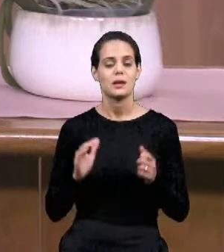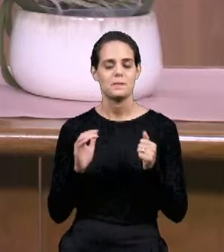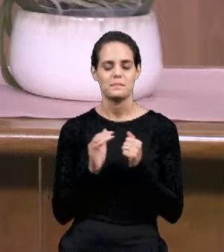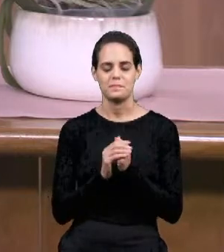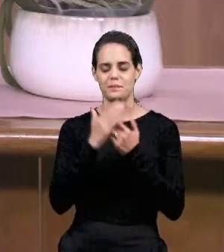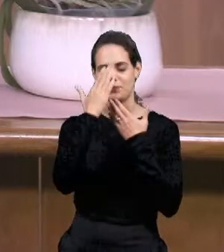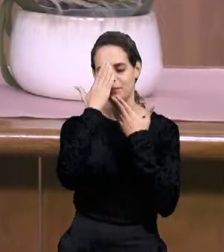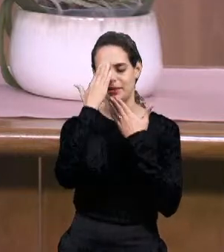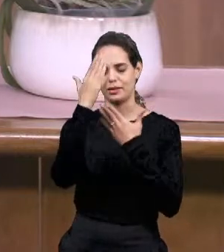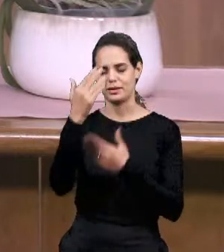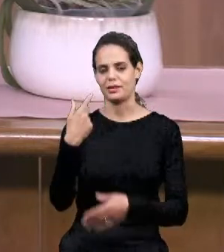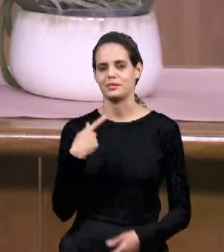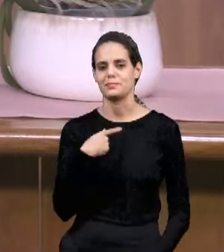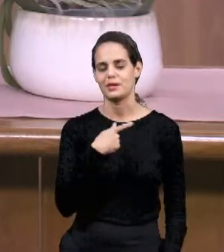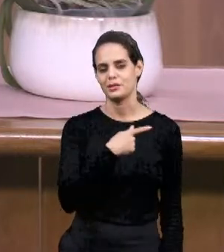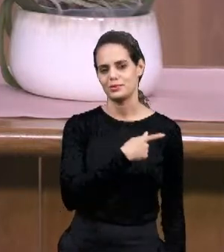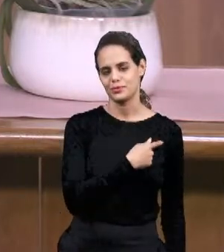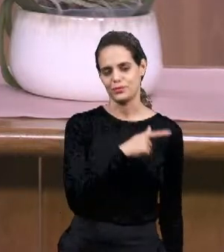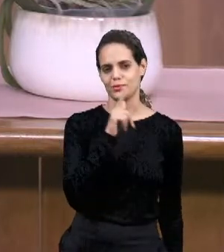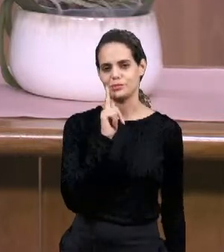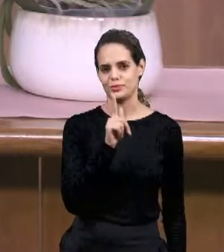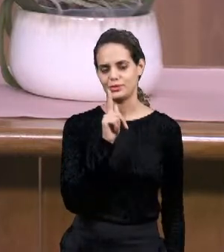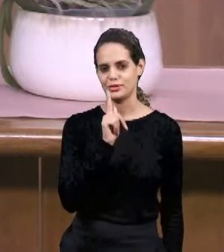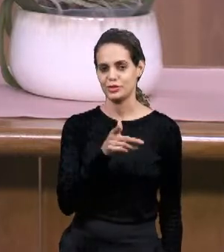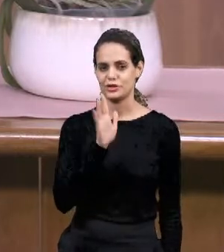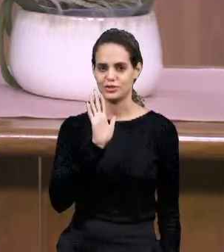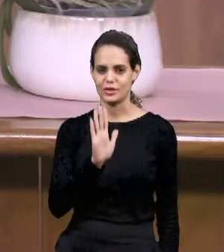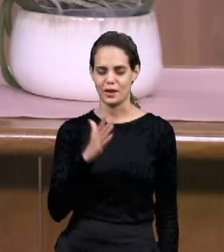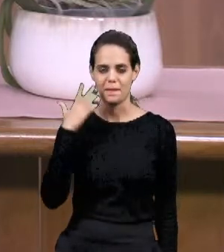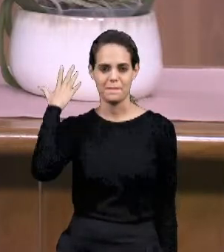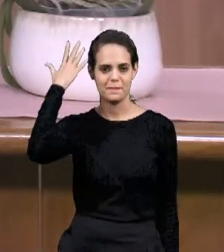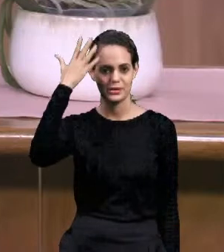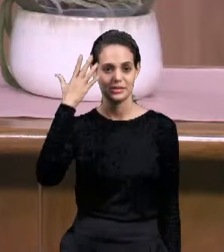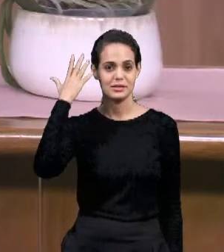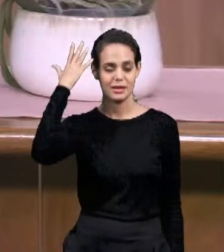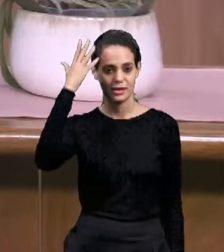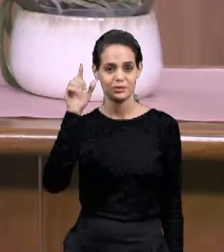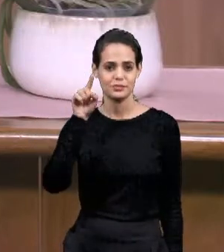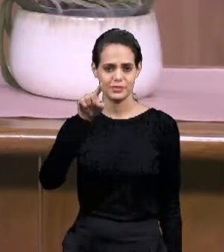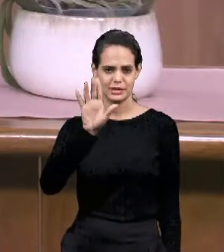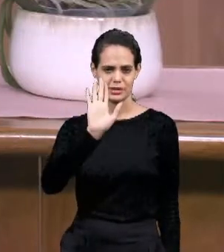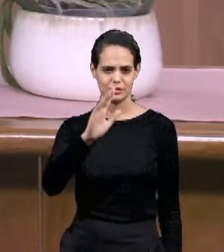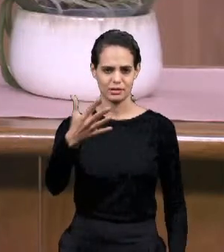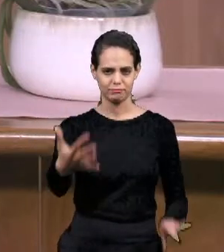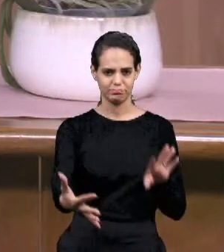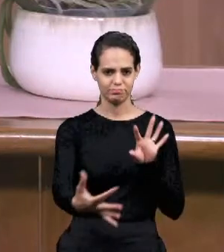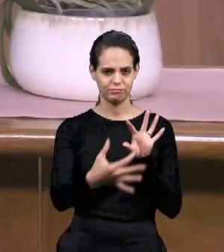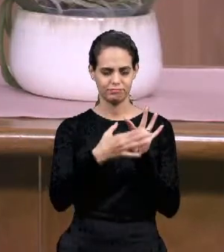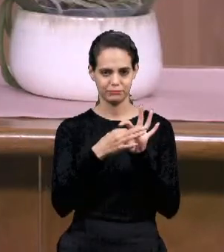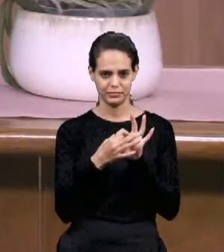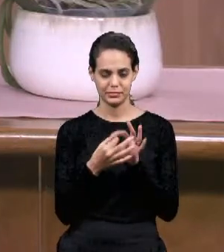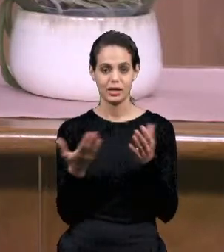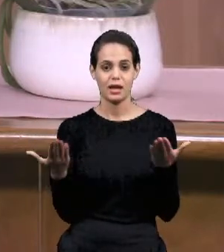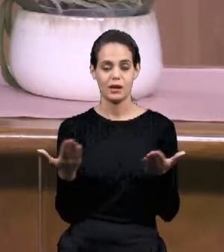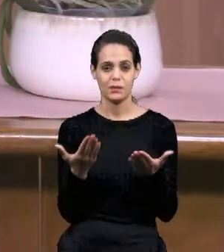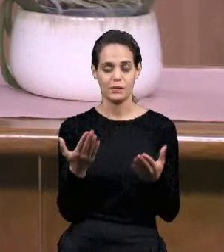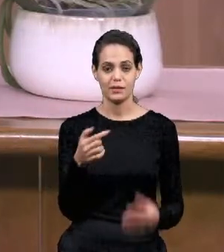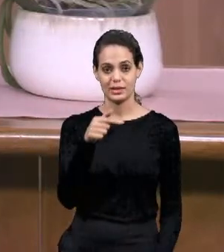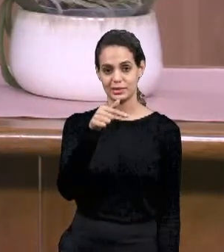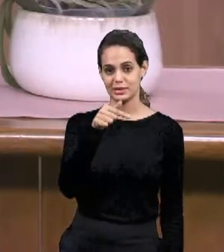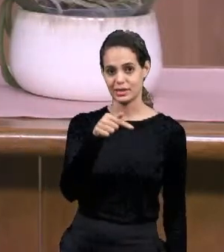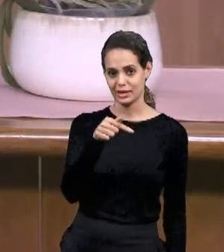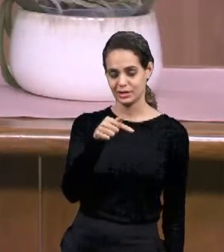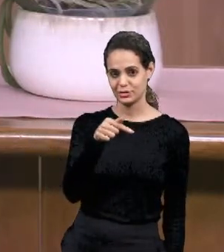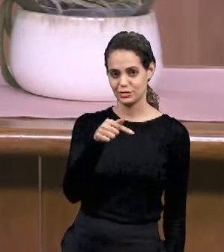pastor Gedeuti, por essa palavra que já foi trazida. Você que já está conectado conosco, agora são 19 horas e